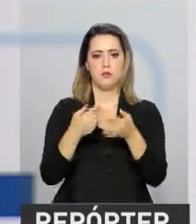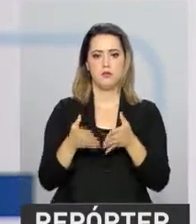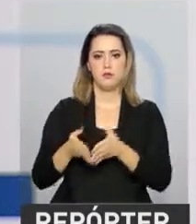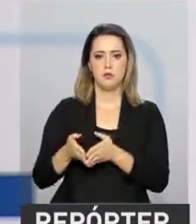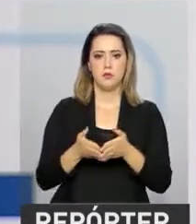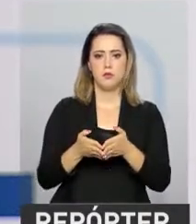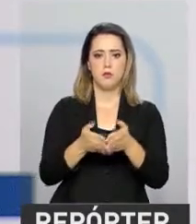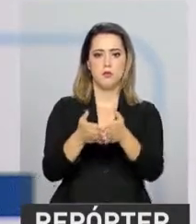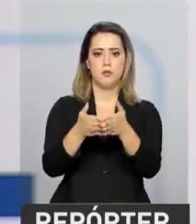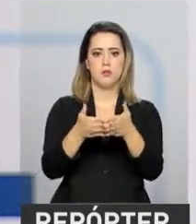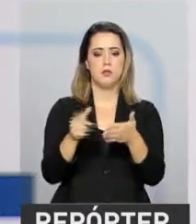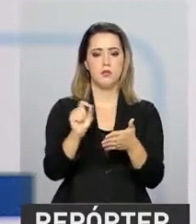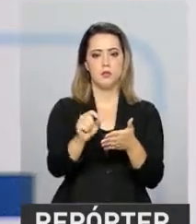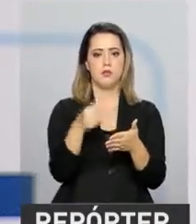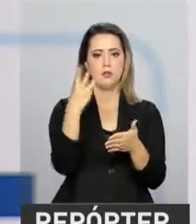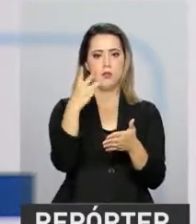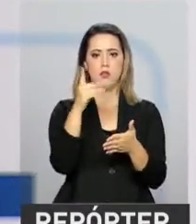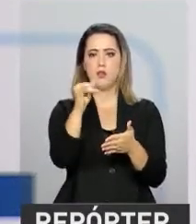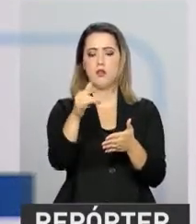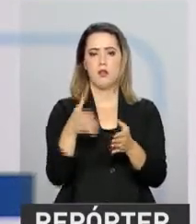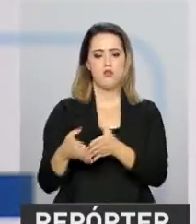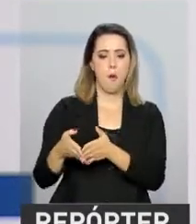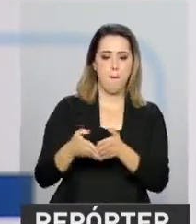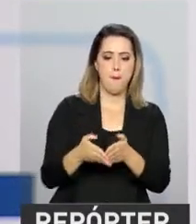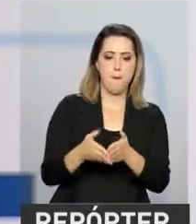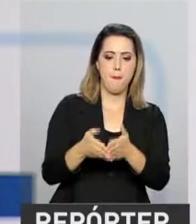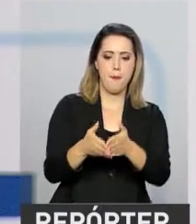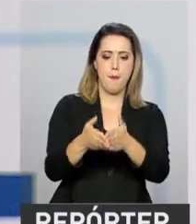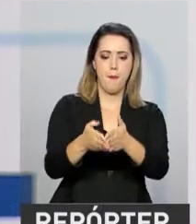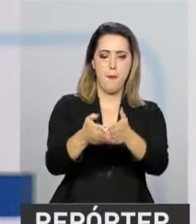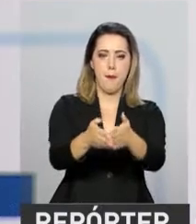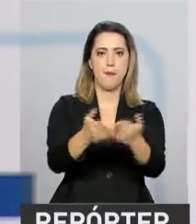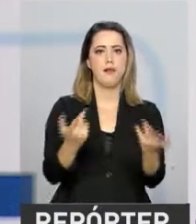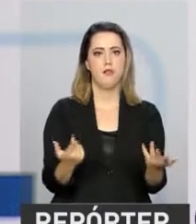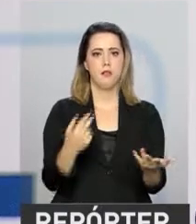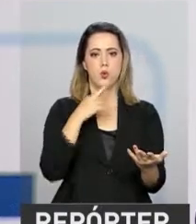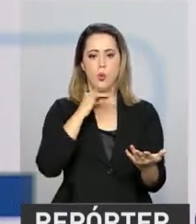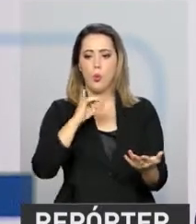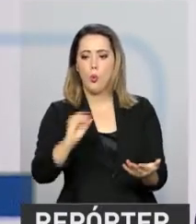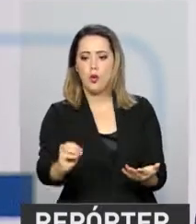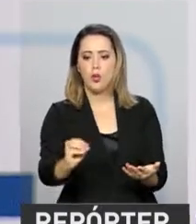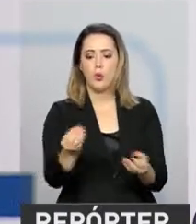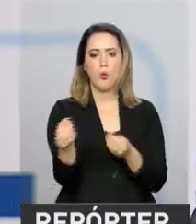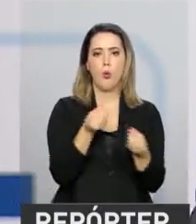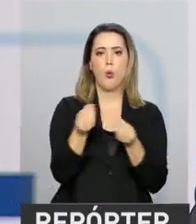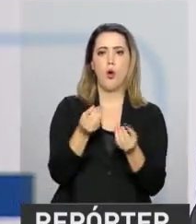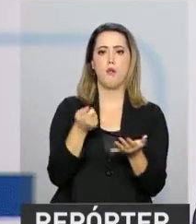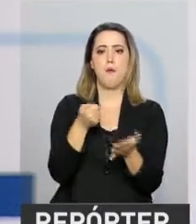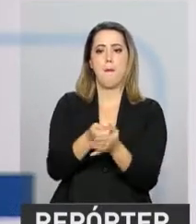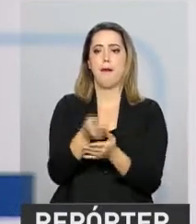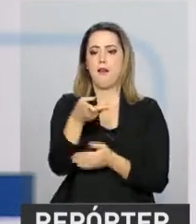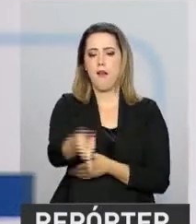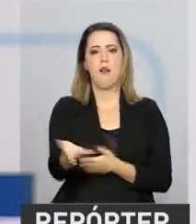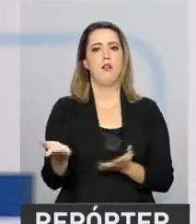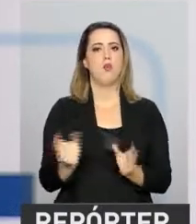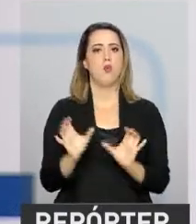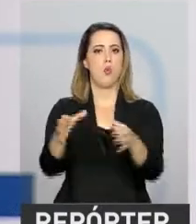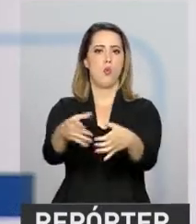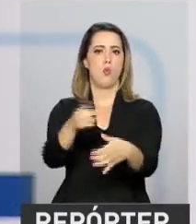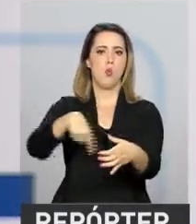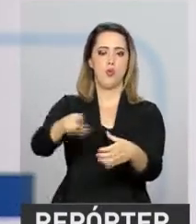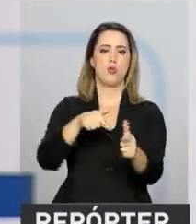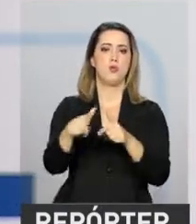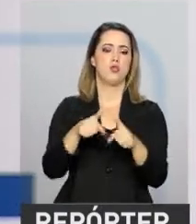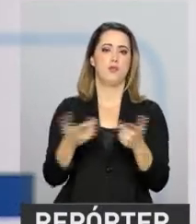vai ficar 3 dias navegando, né? O gestor tem que dar uma solução de remuneração para aquela equipe.